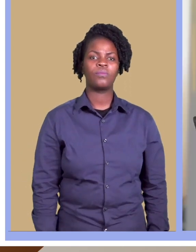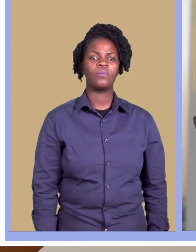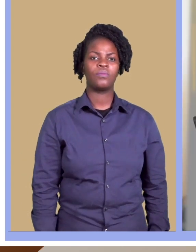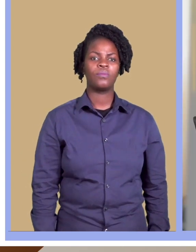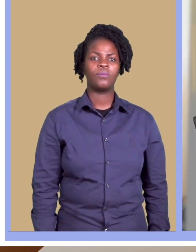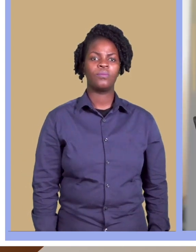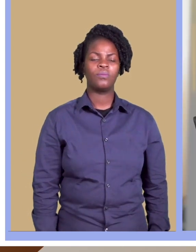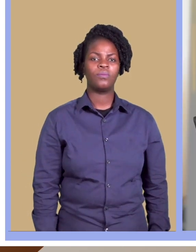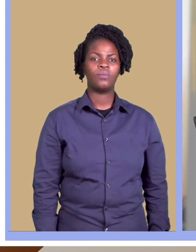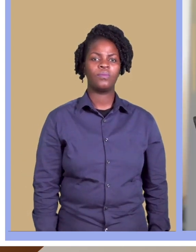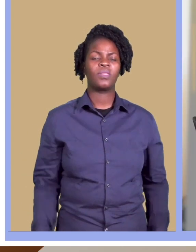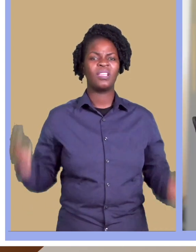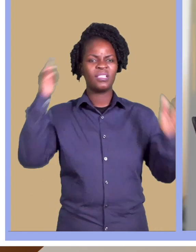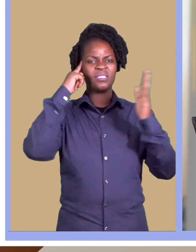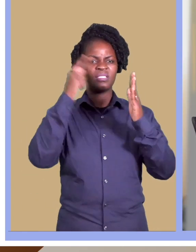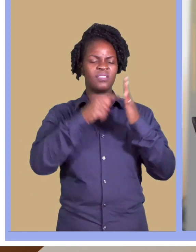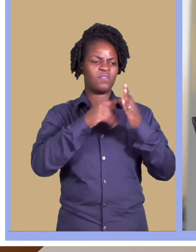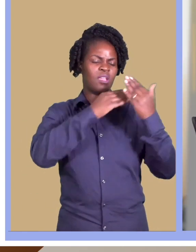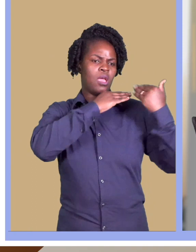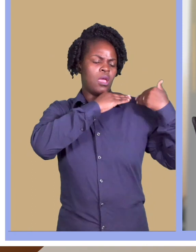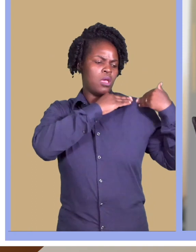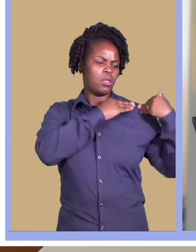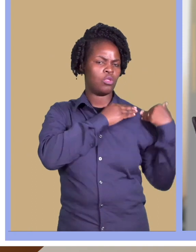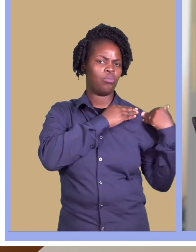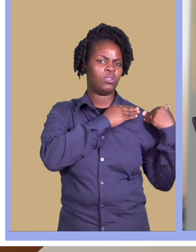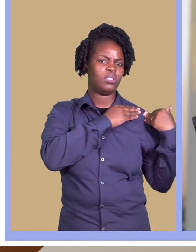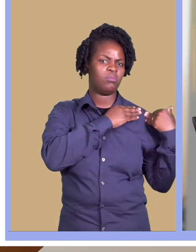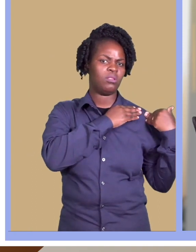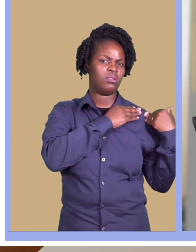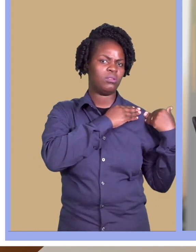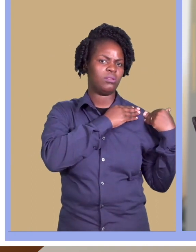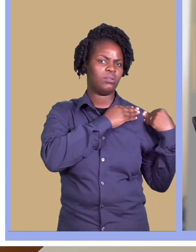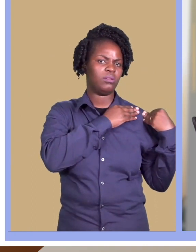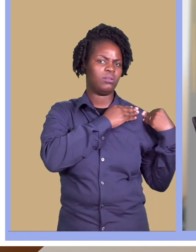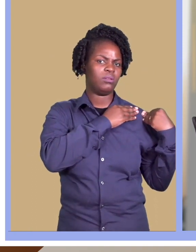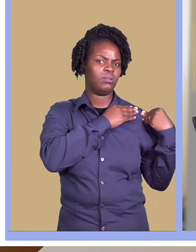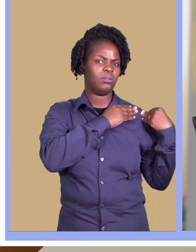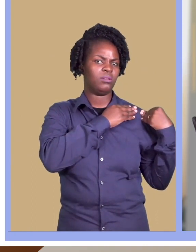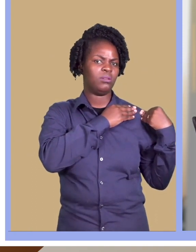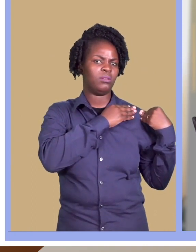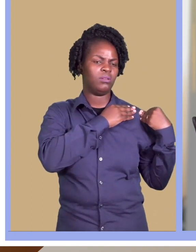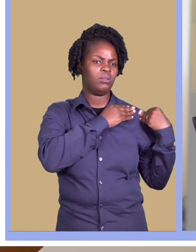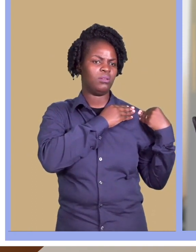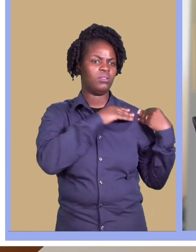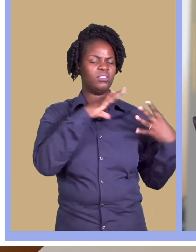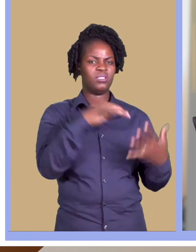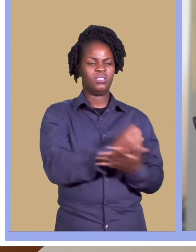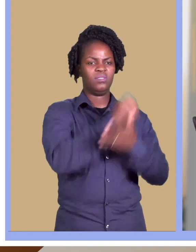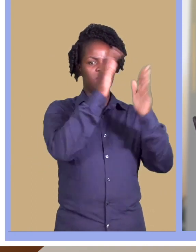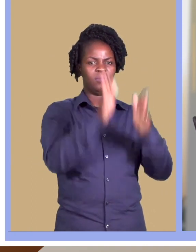que a responsabilidade por chegar às pessoas com deficiência, por exemplo, resgatar as pessoas com